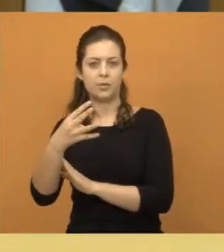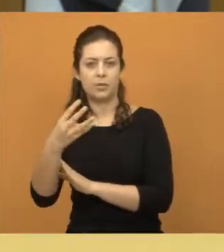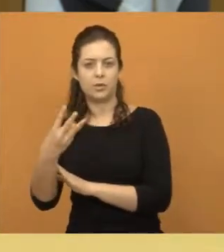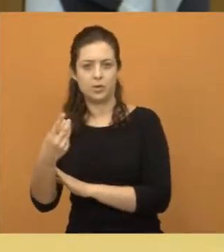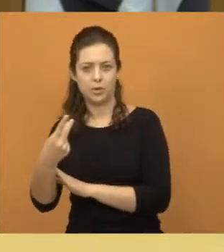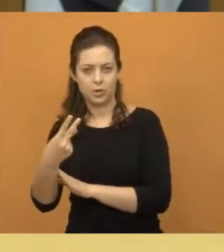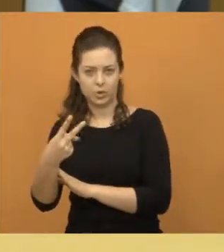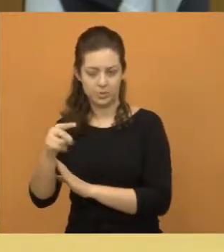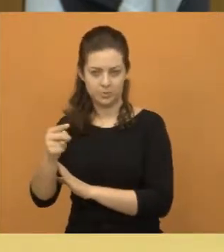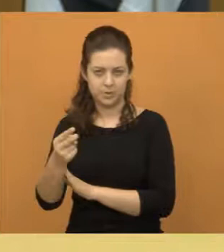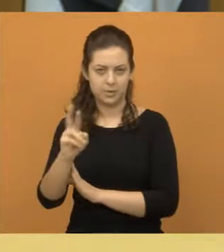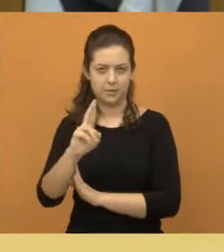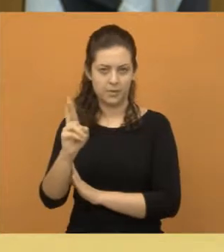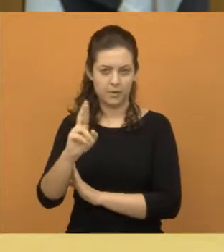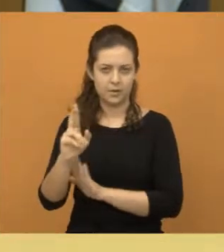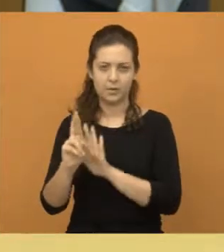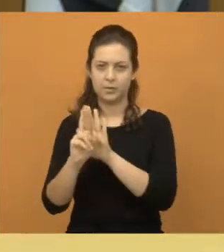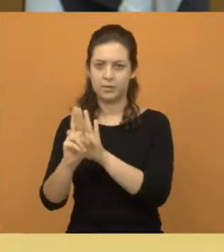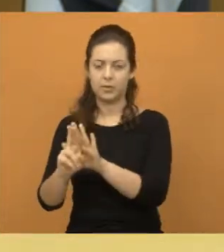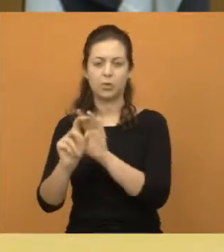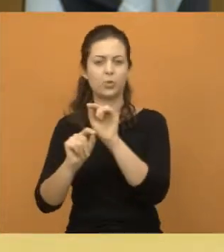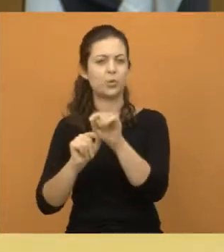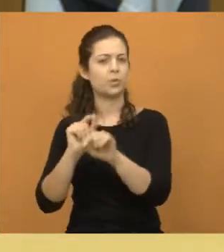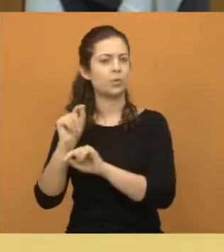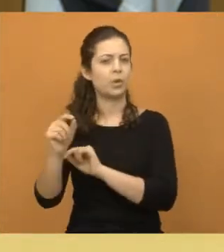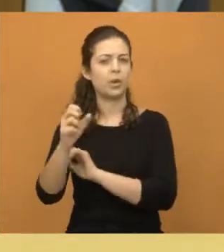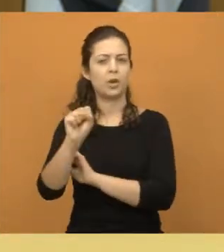527.942.000, o que representava